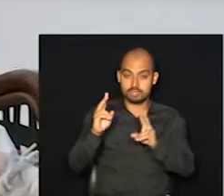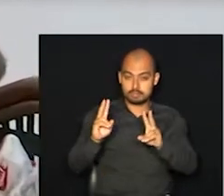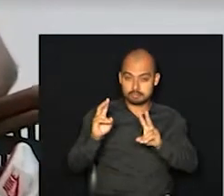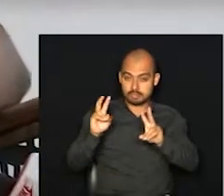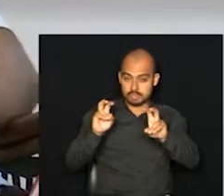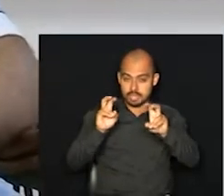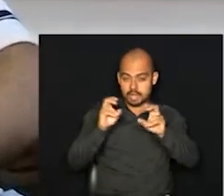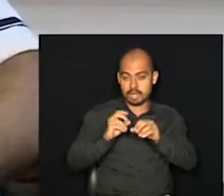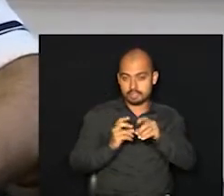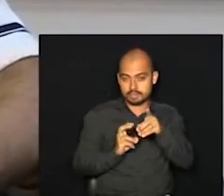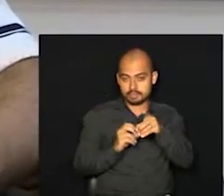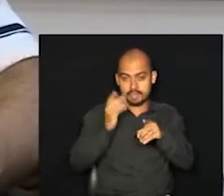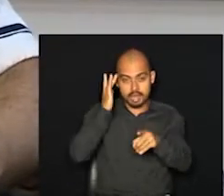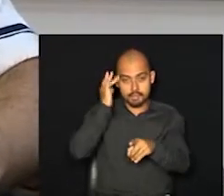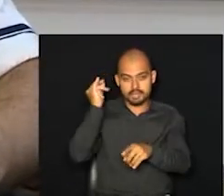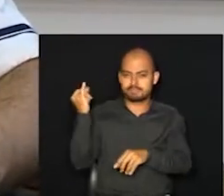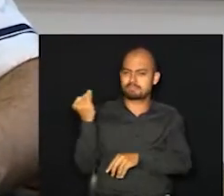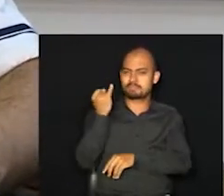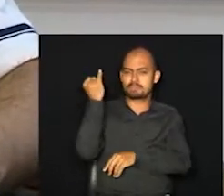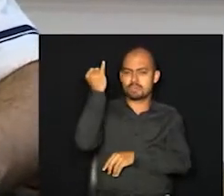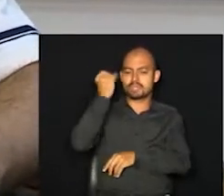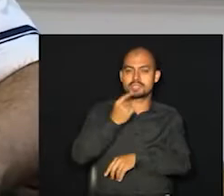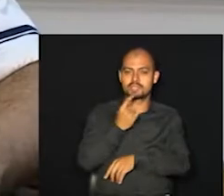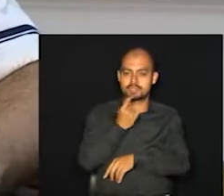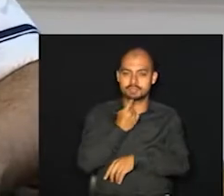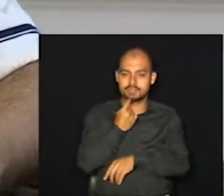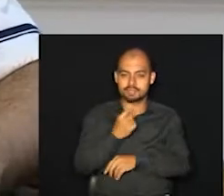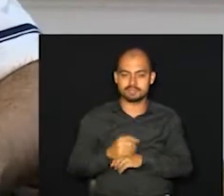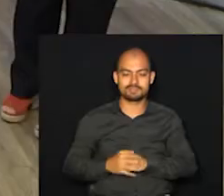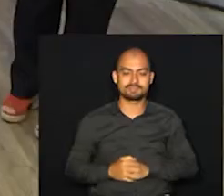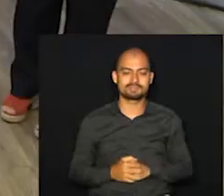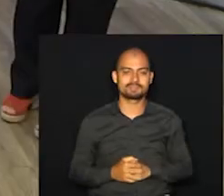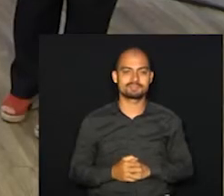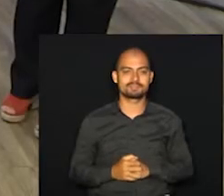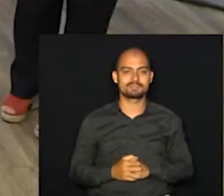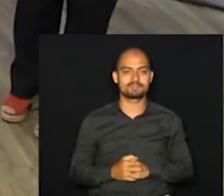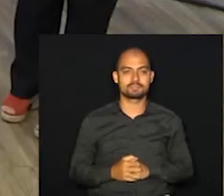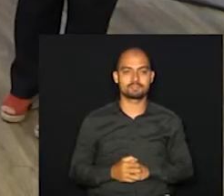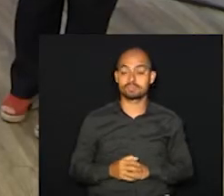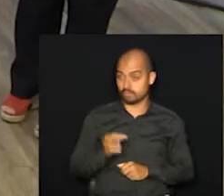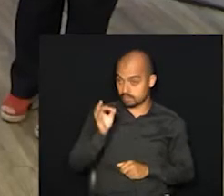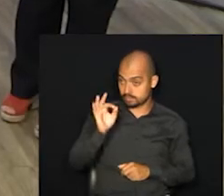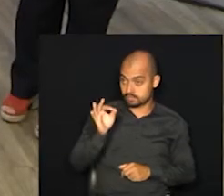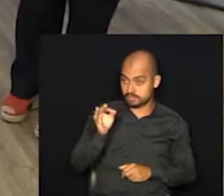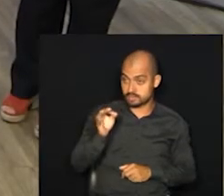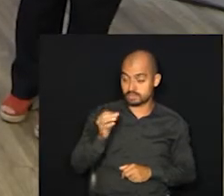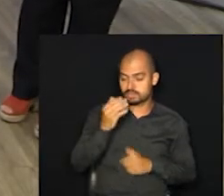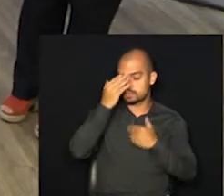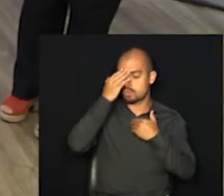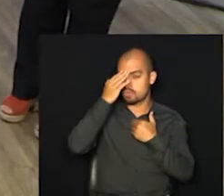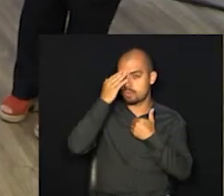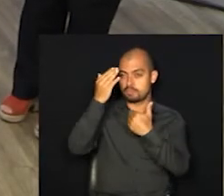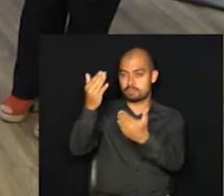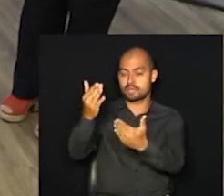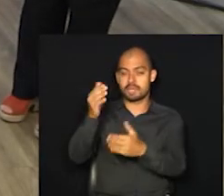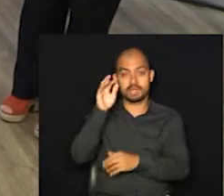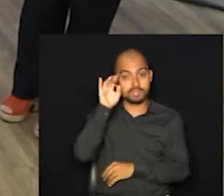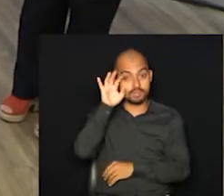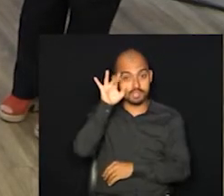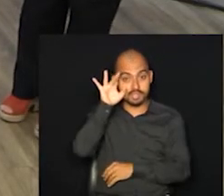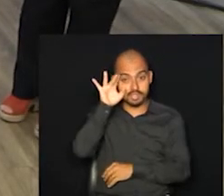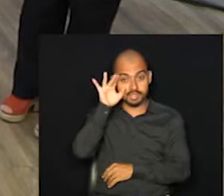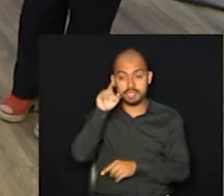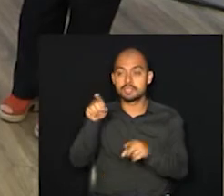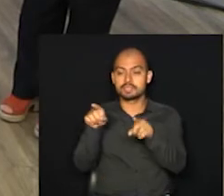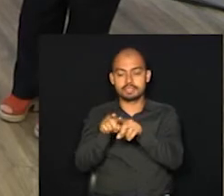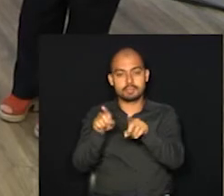será realizada amanhã aqui na cidade de Campinas. Gabriel. Tá certo, então, muito obrigado, André Aranha, também